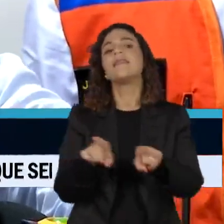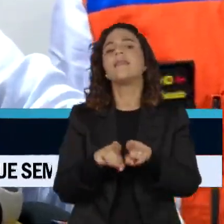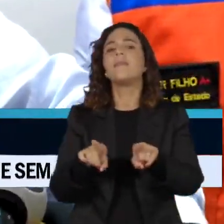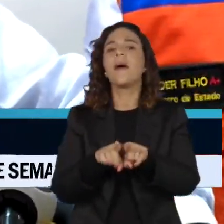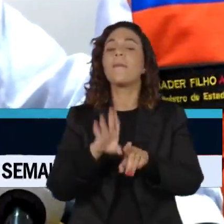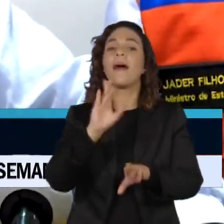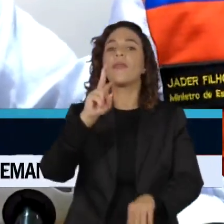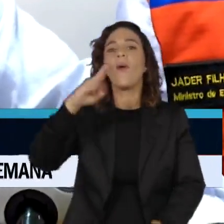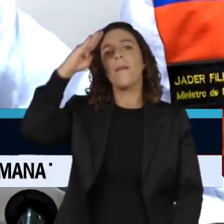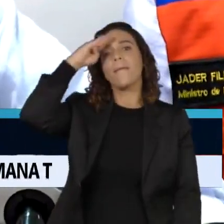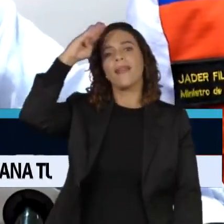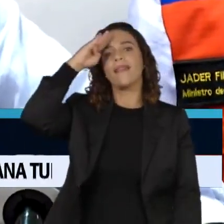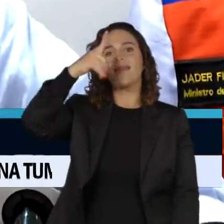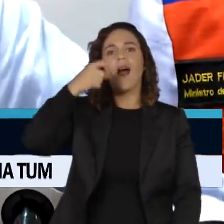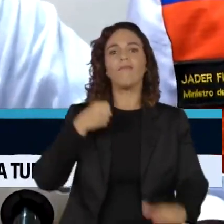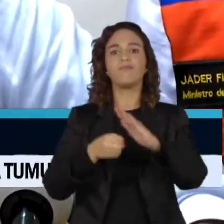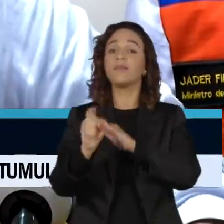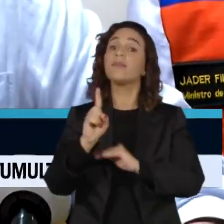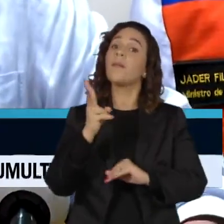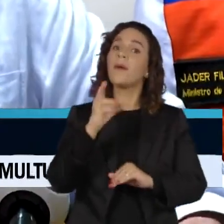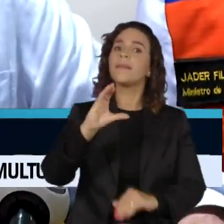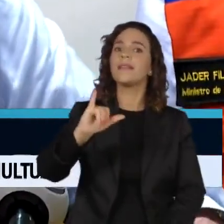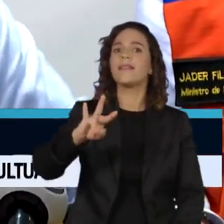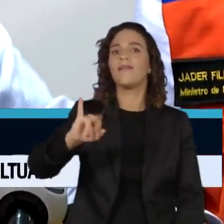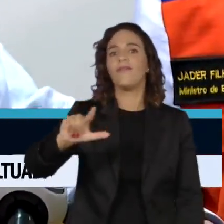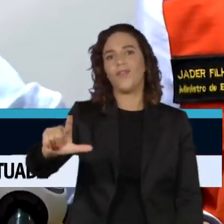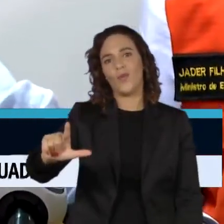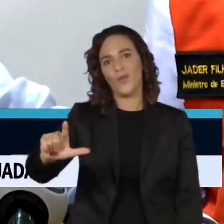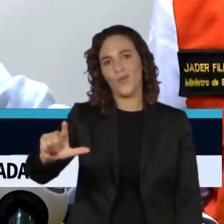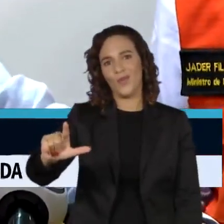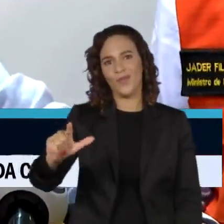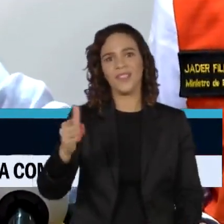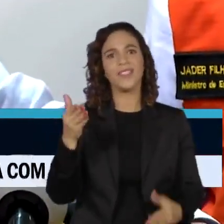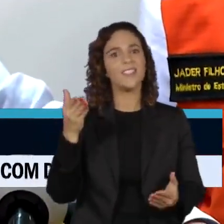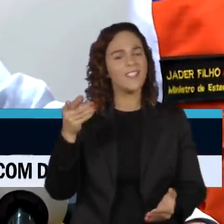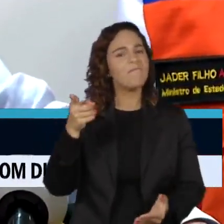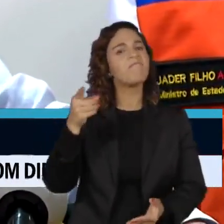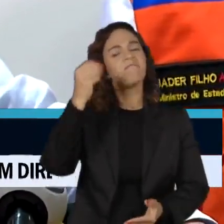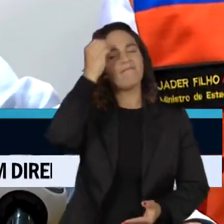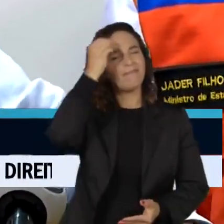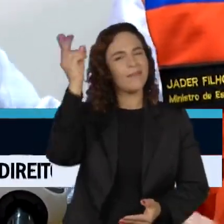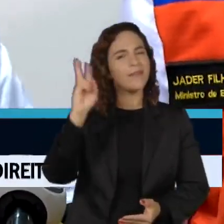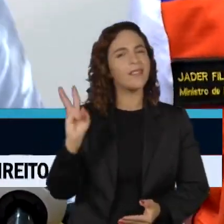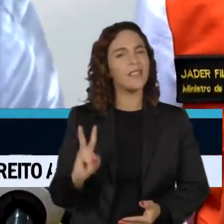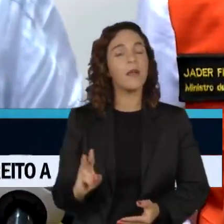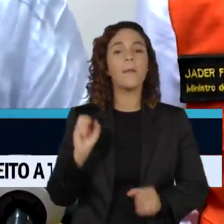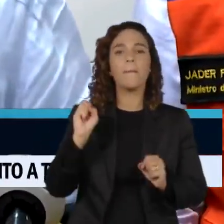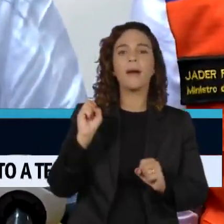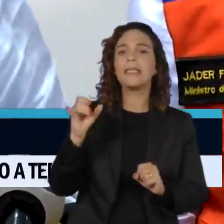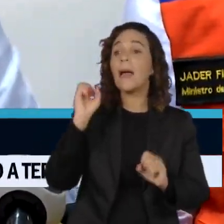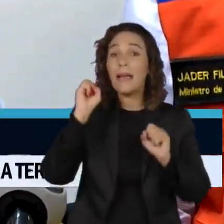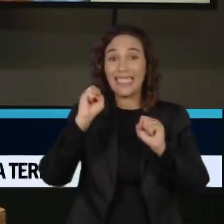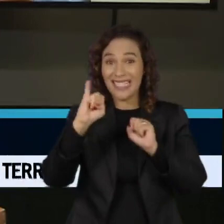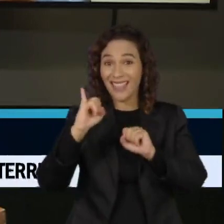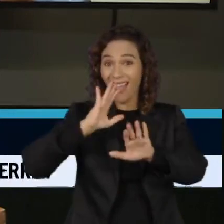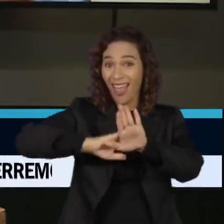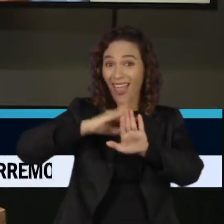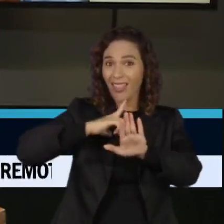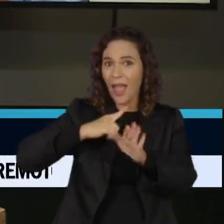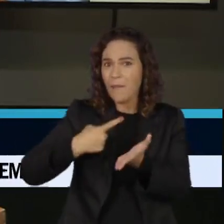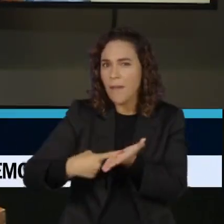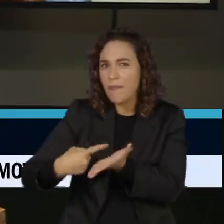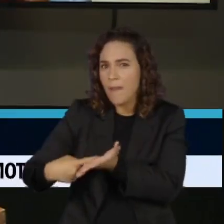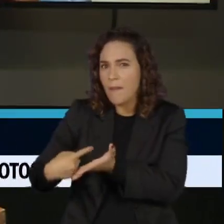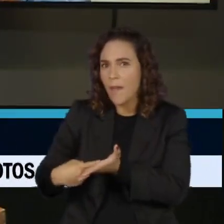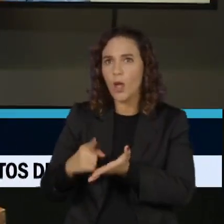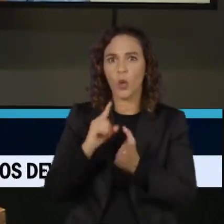intervenção militar, mas uma intervenção civil. E aquilo eu acho que talvez tenha desmontado o que algumas